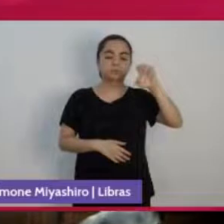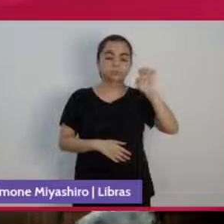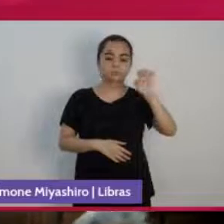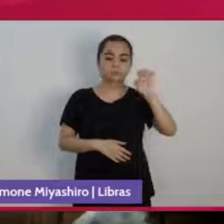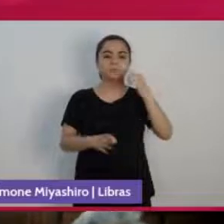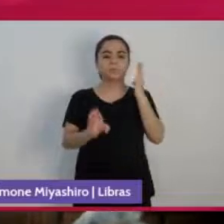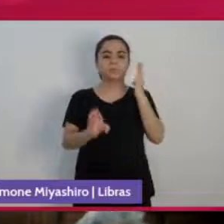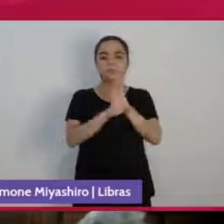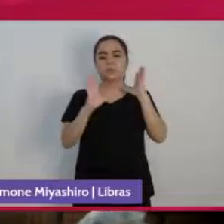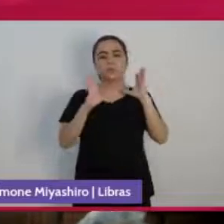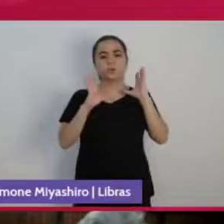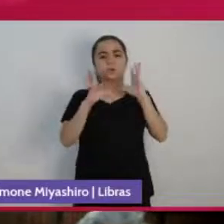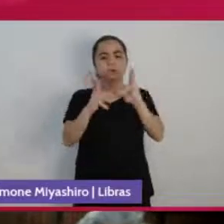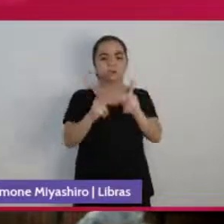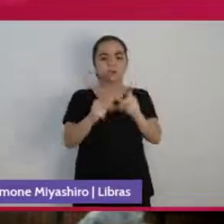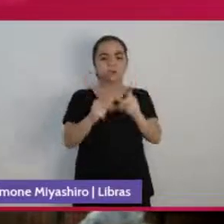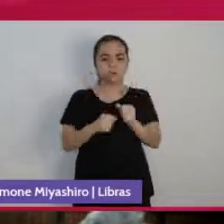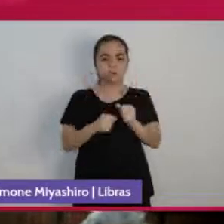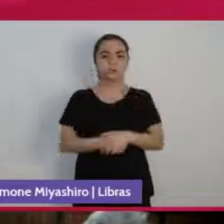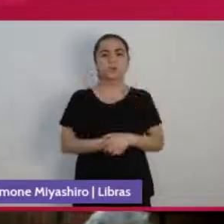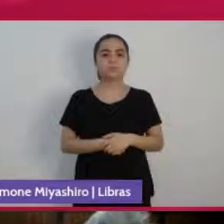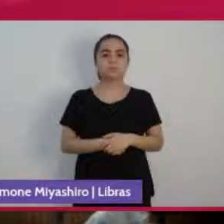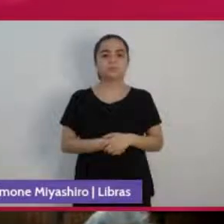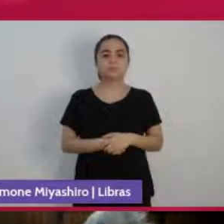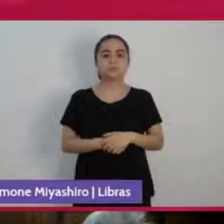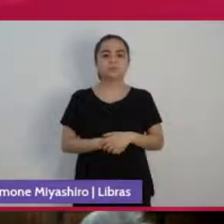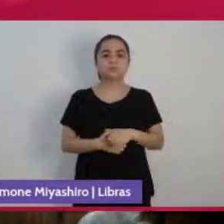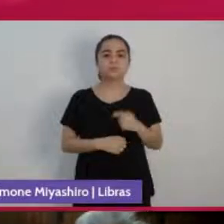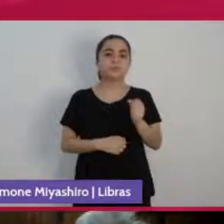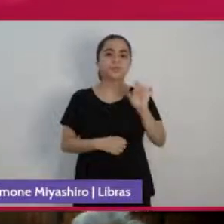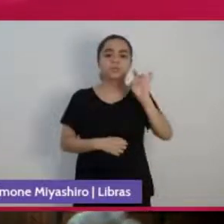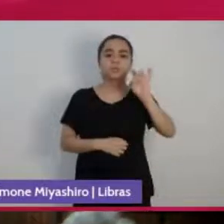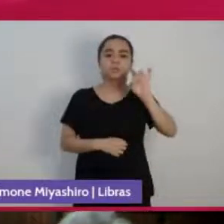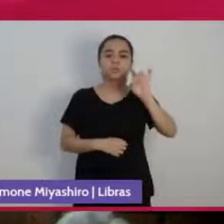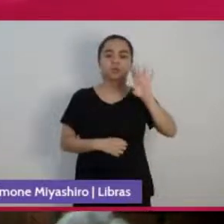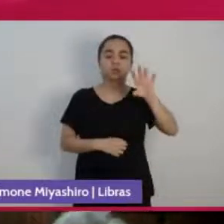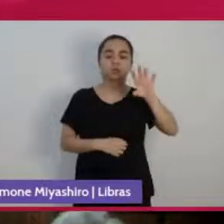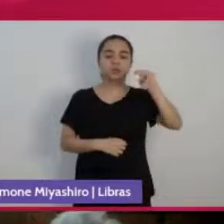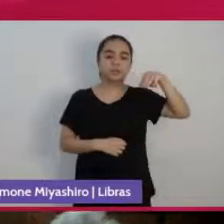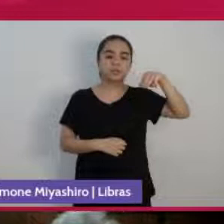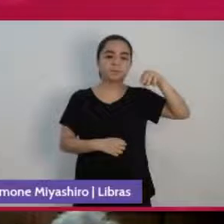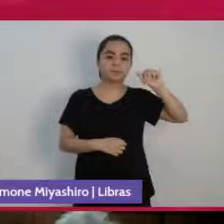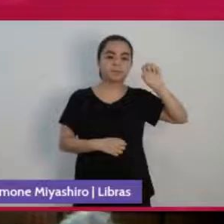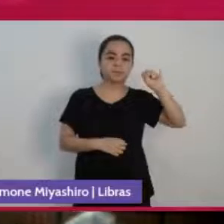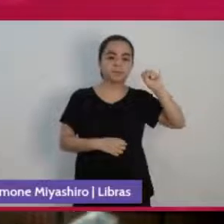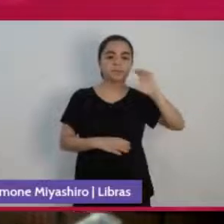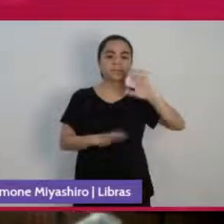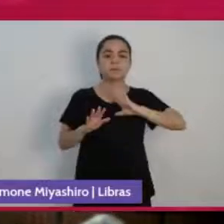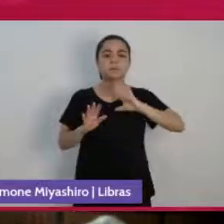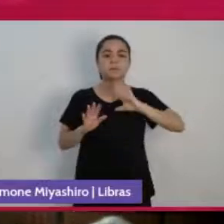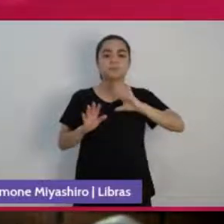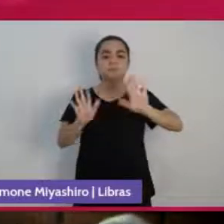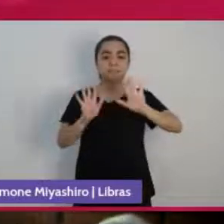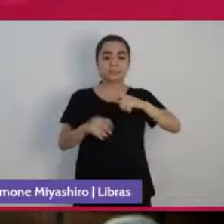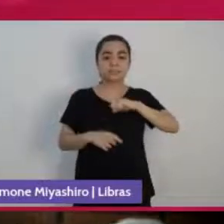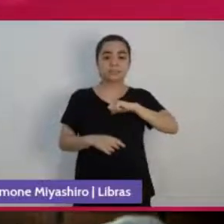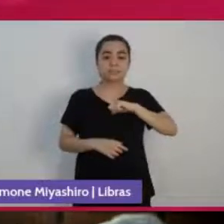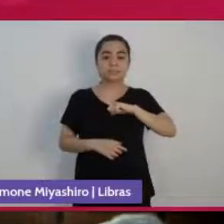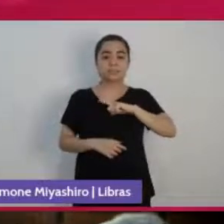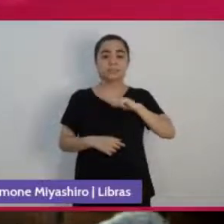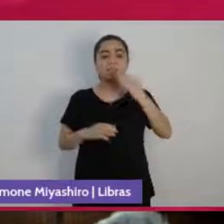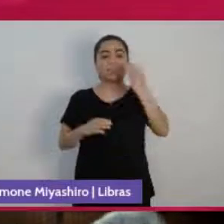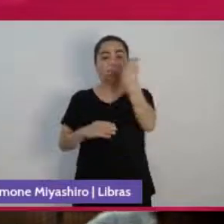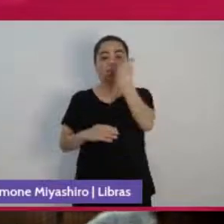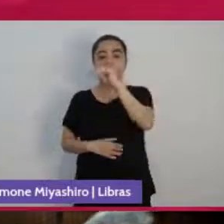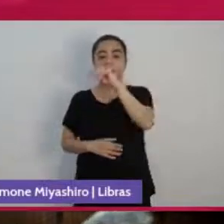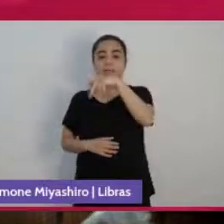os equipamentos, que o aparelho só vai dar o MAS, mas eu ainda tenho que colocar o KV e o filtro, o